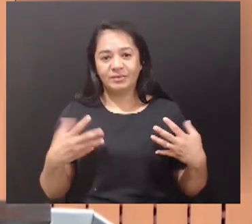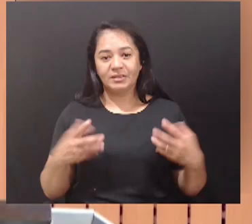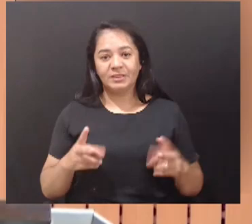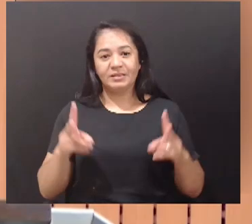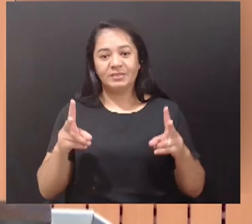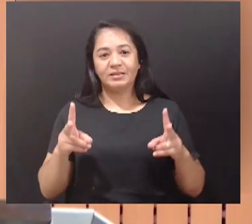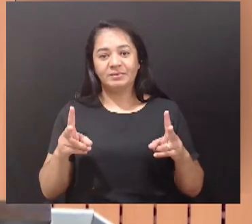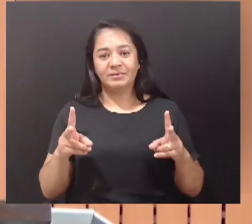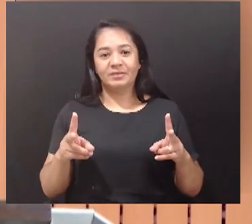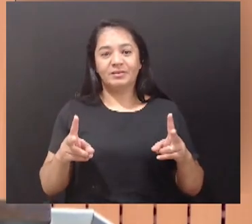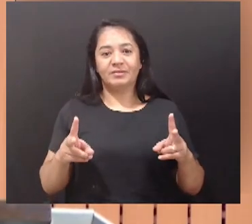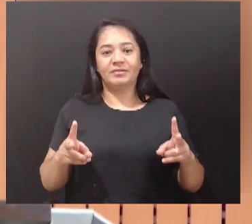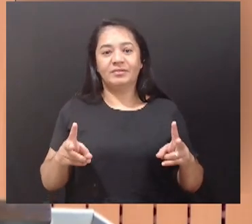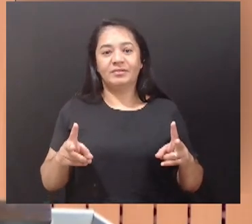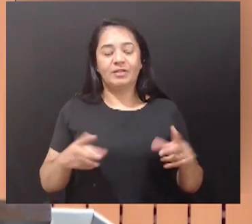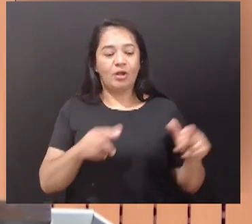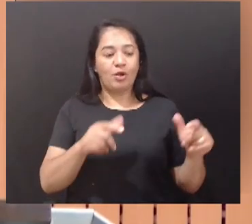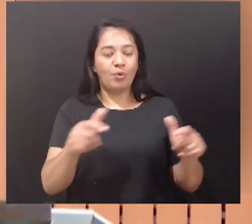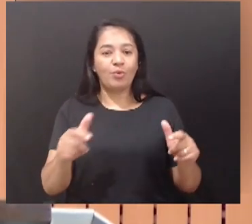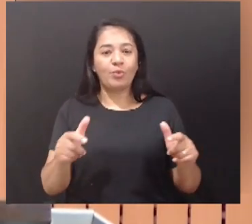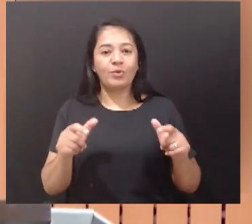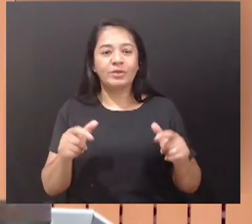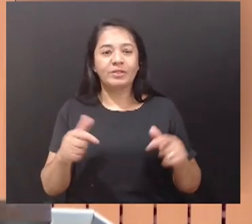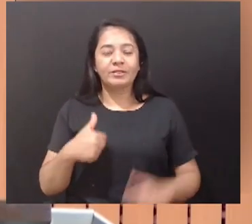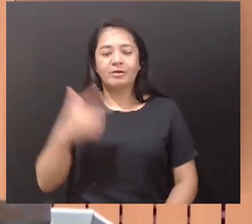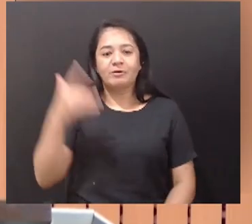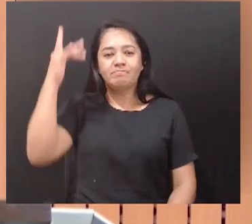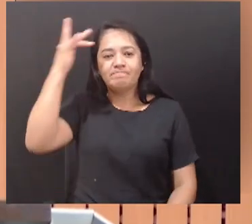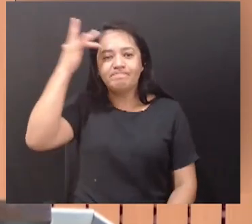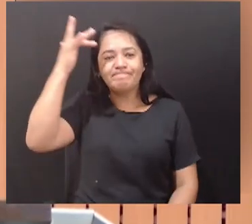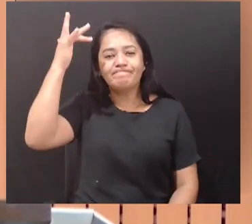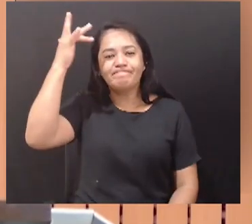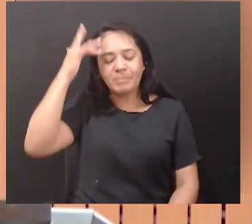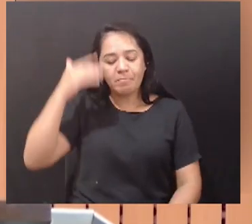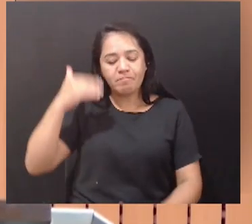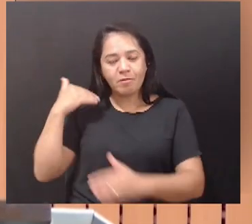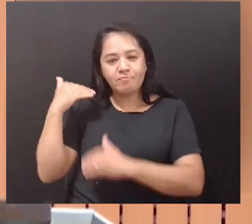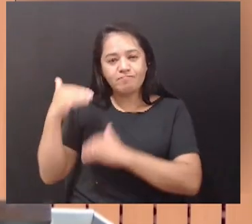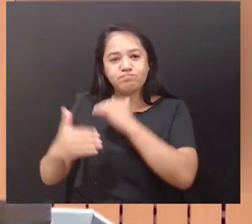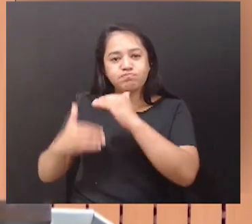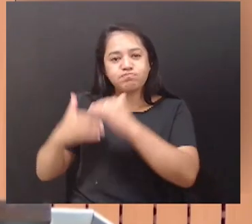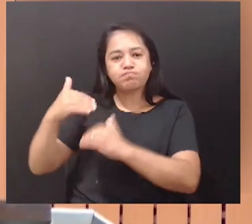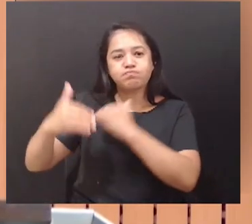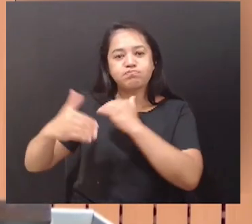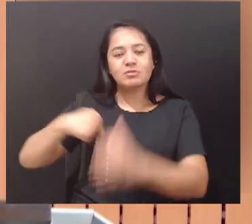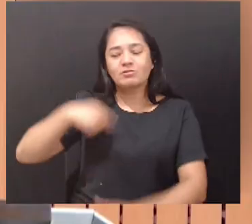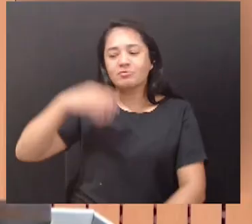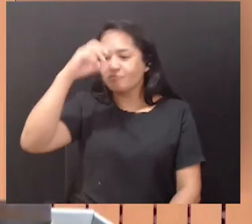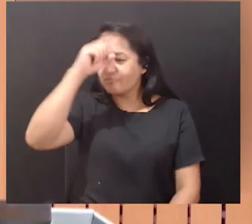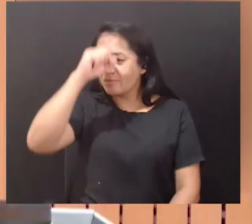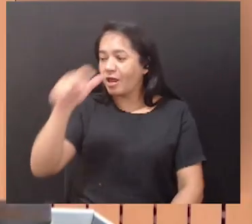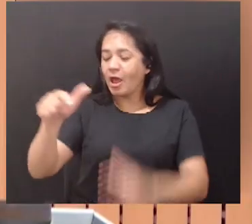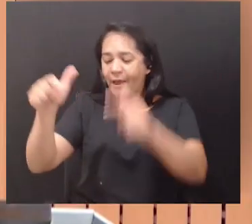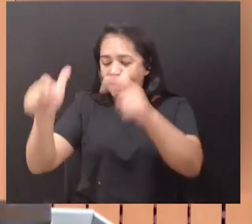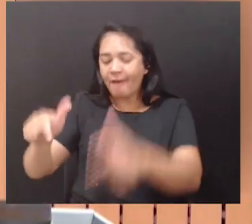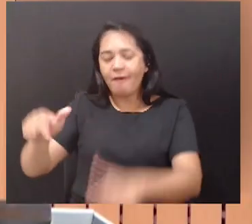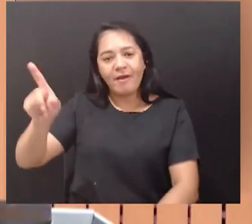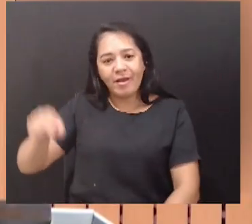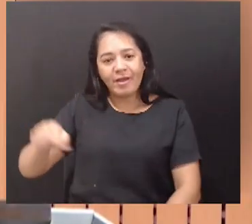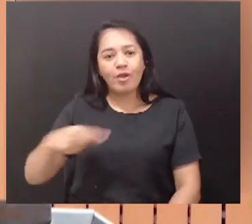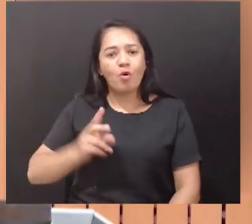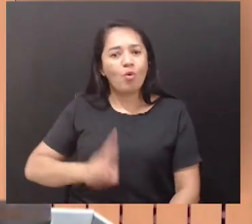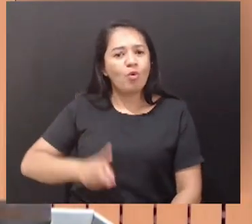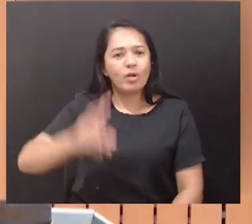é um lugar onde eu amadureci, eu cresci, eu aprendi, é um lugar de aprendizado que eu continuo aprendendo todos